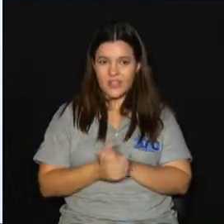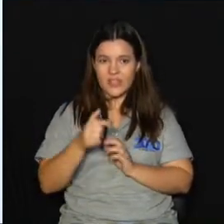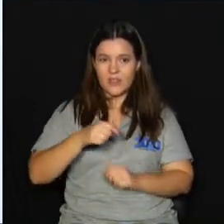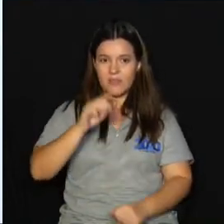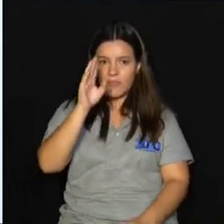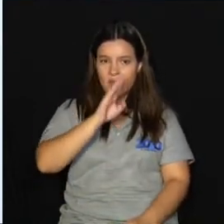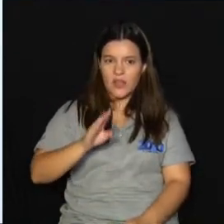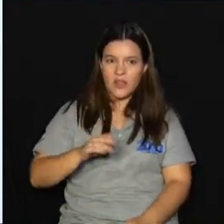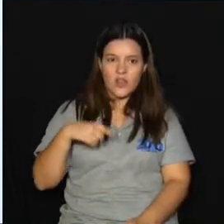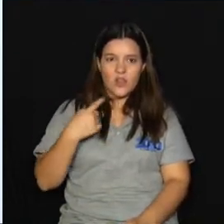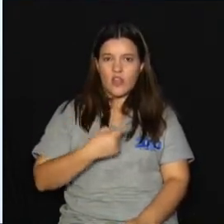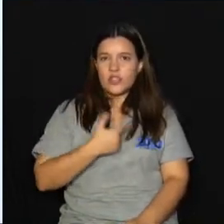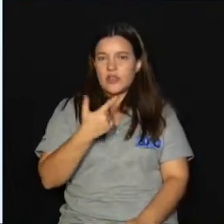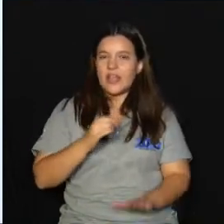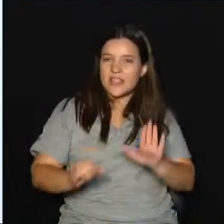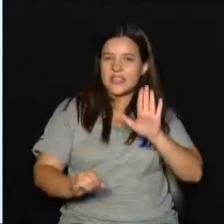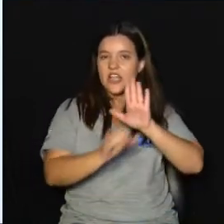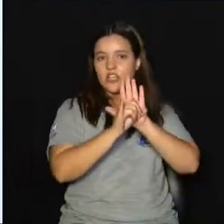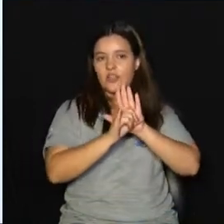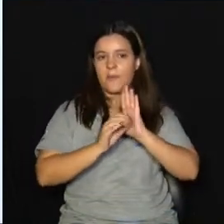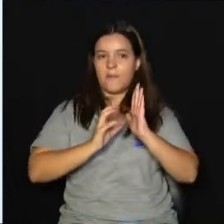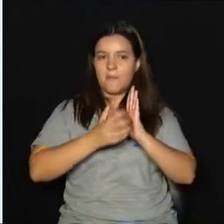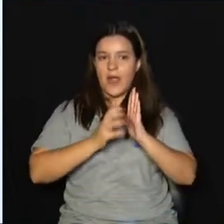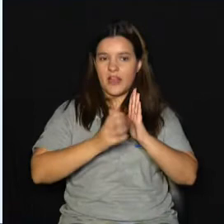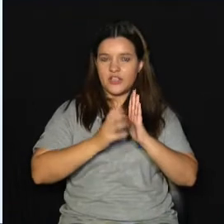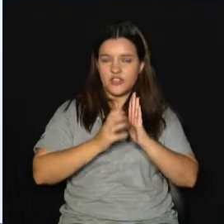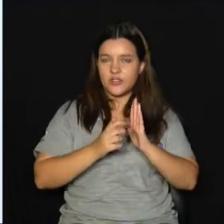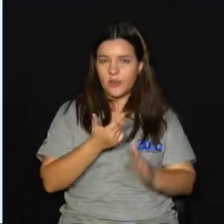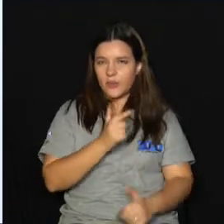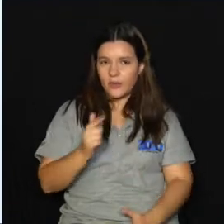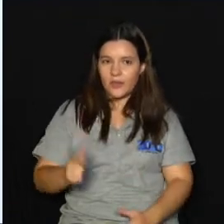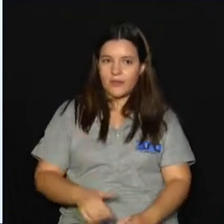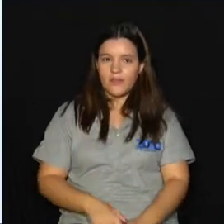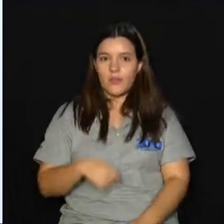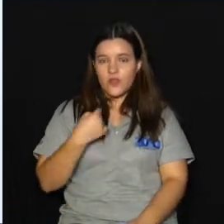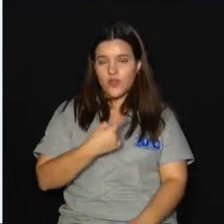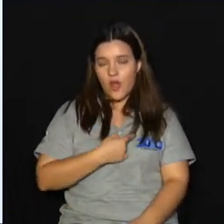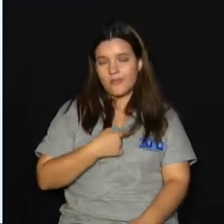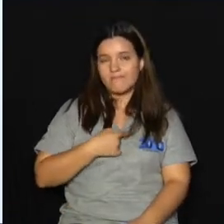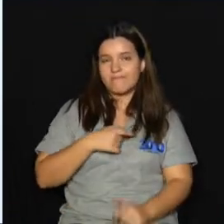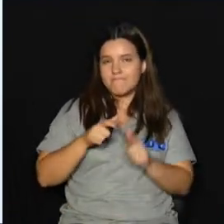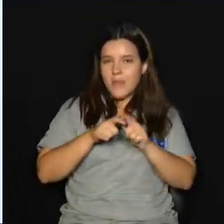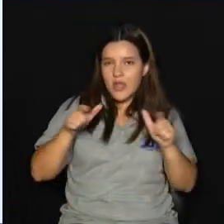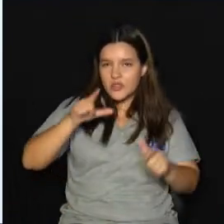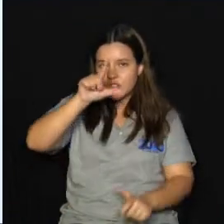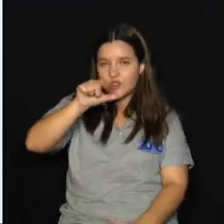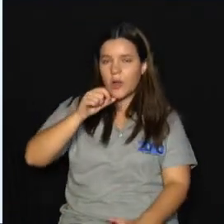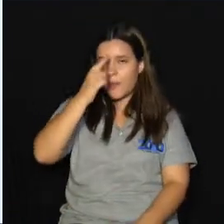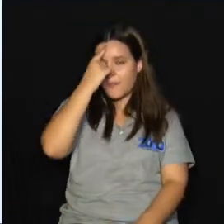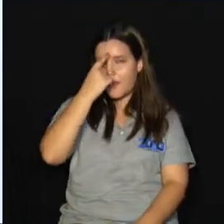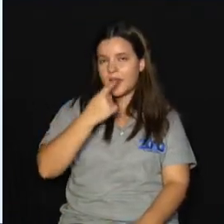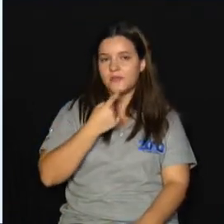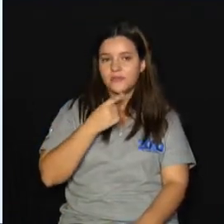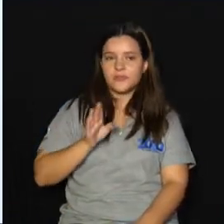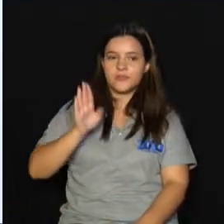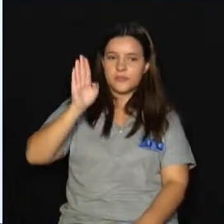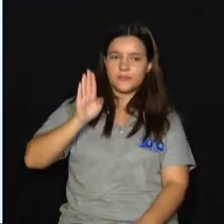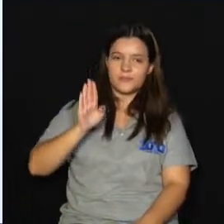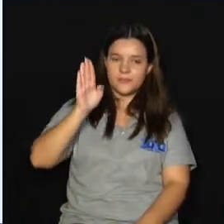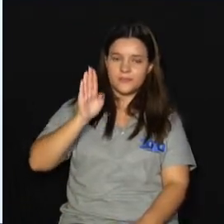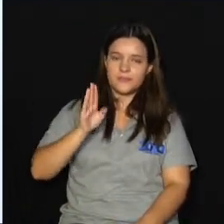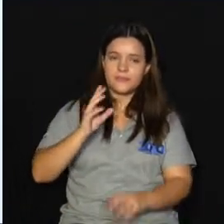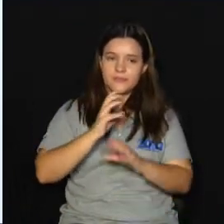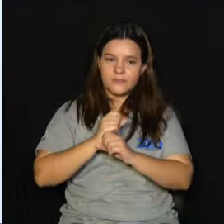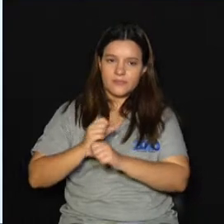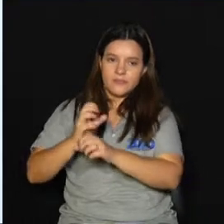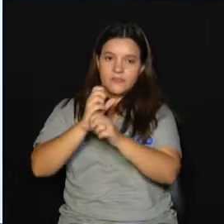Brasil, não tem uma identificação partidária comparativamente alta. Então, essas preferências, elas costumam ser mais fluidas, então esse cálculo para o